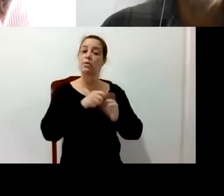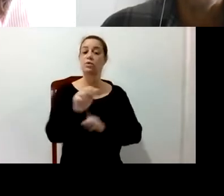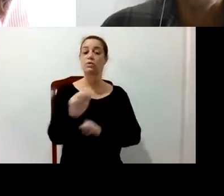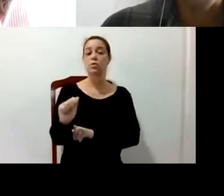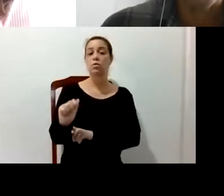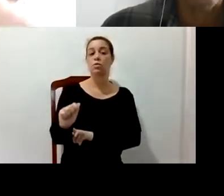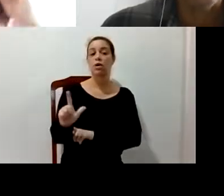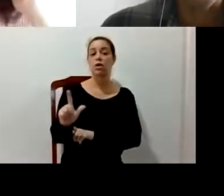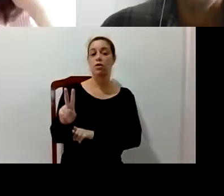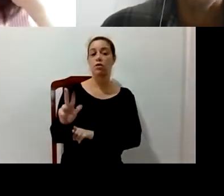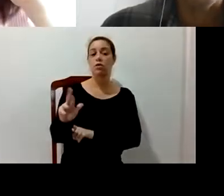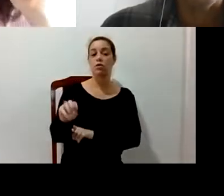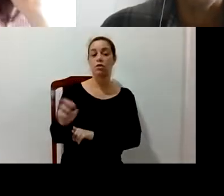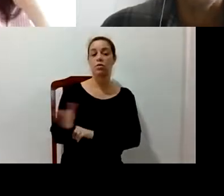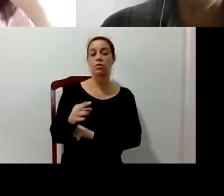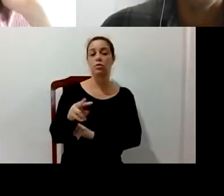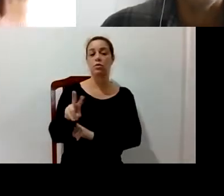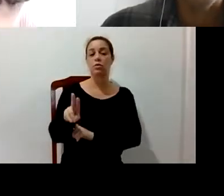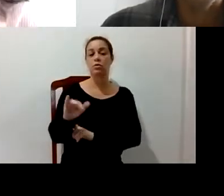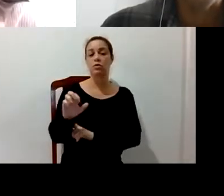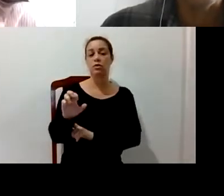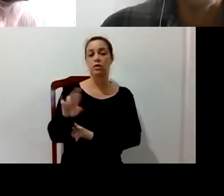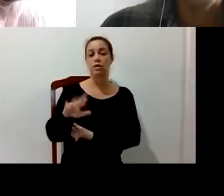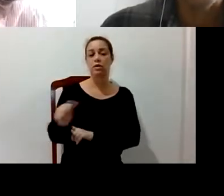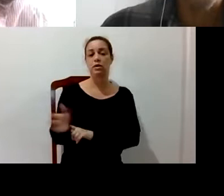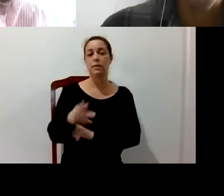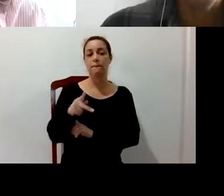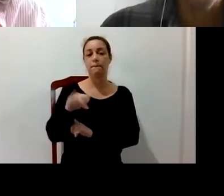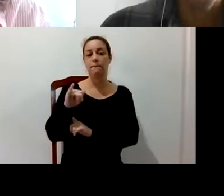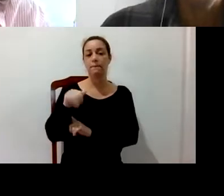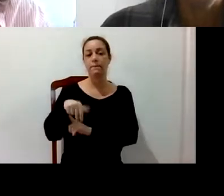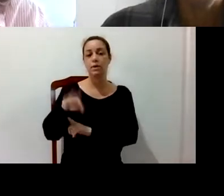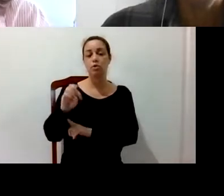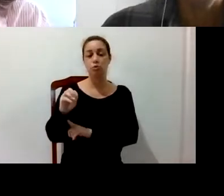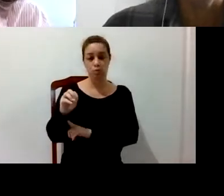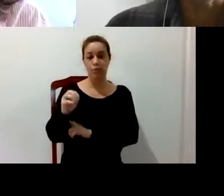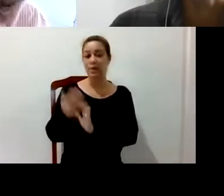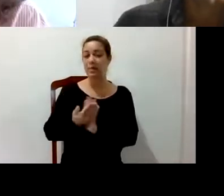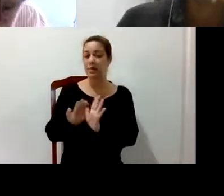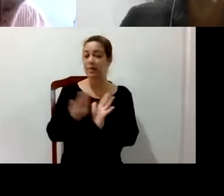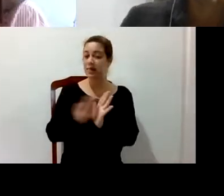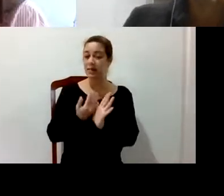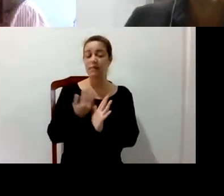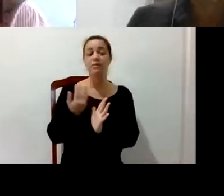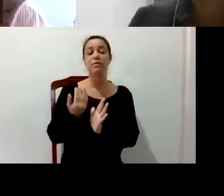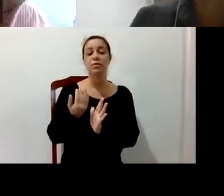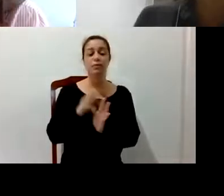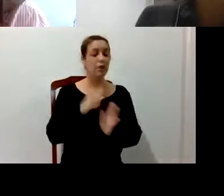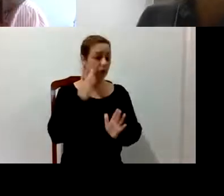Ele é um filósofo, tem vários livros dele, são muito importantes, né? E deixa eu ver se eu estou até com um